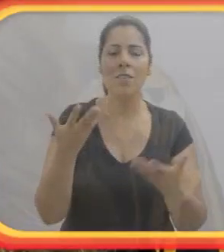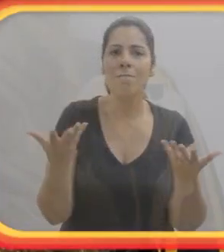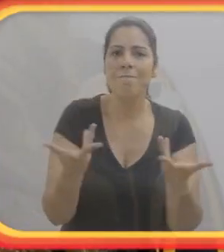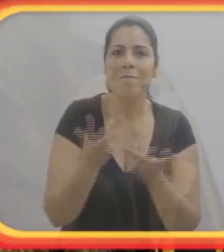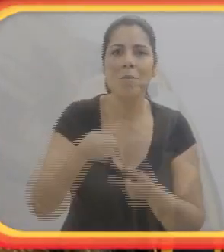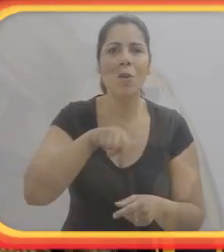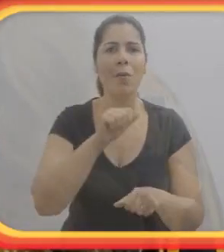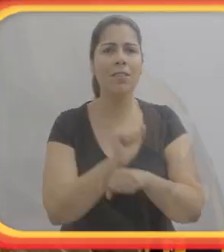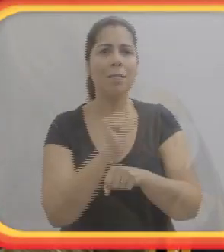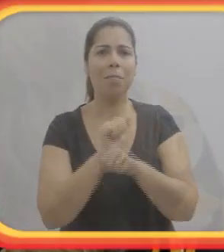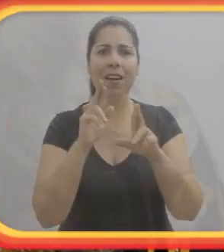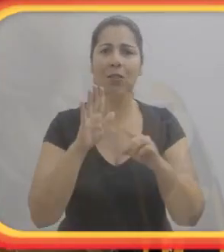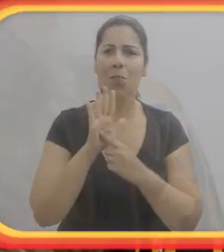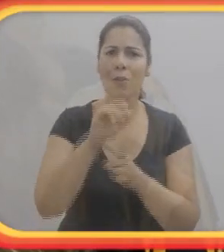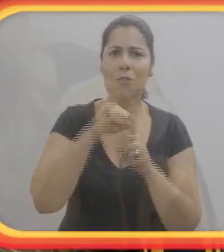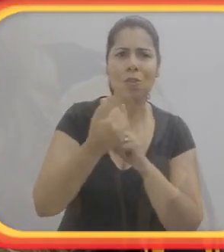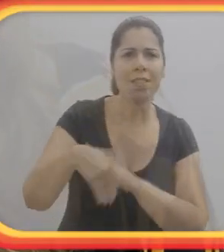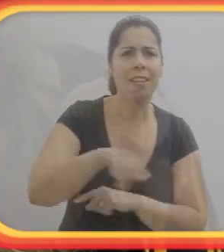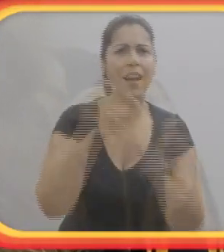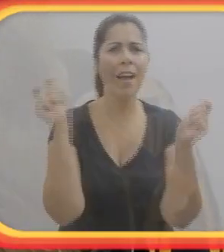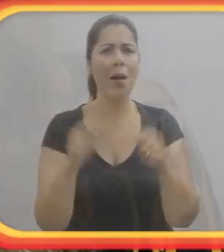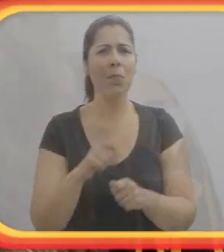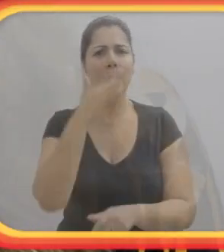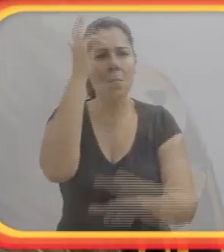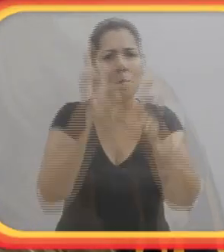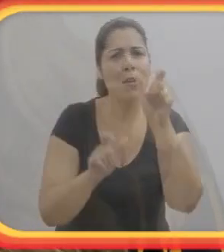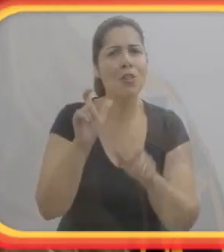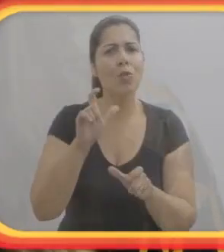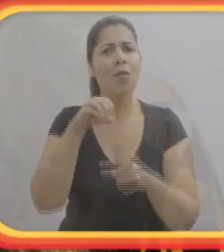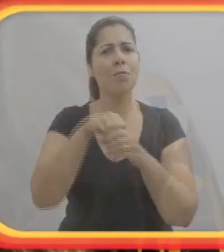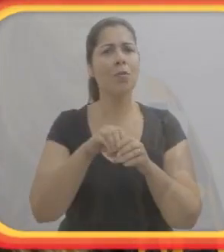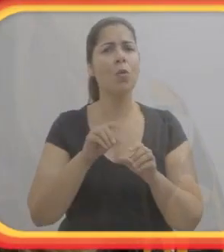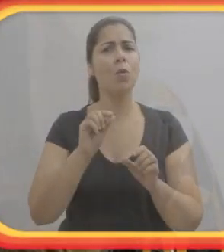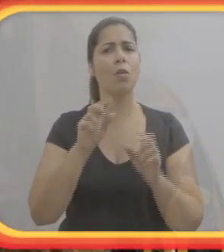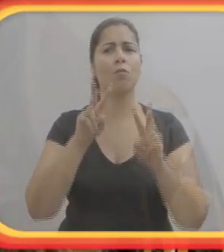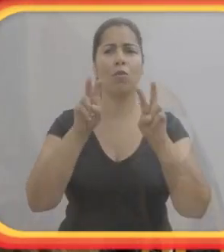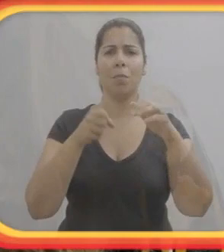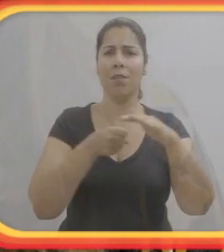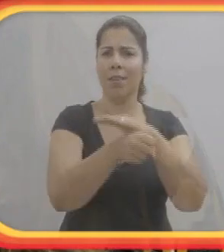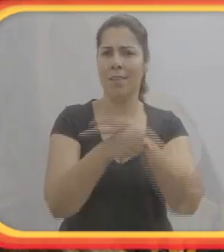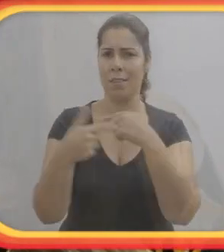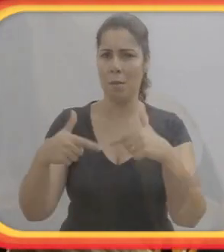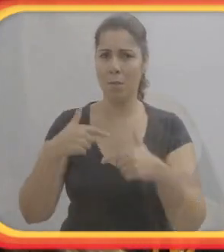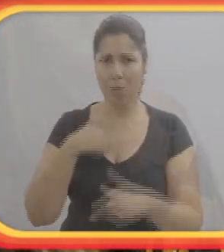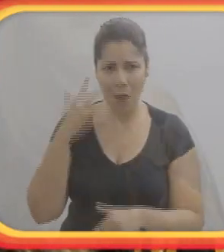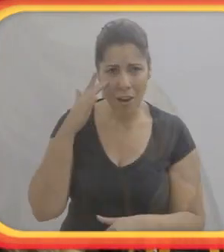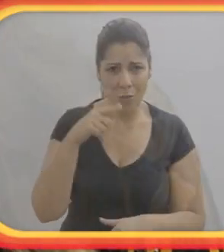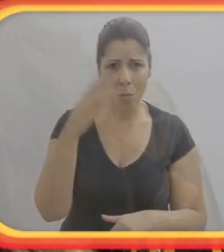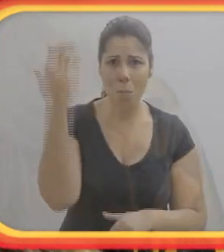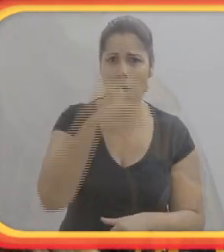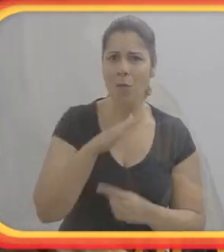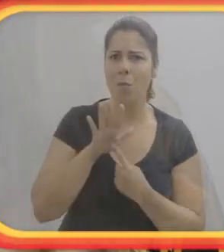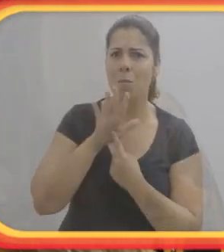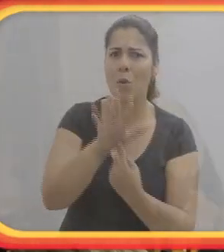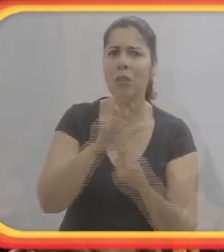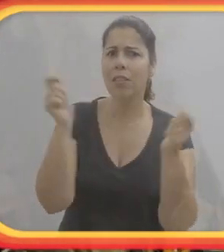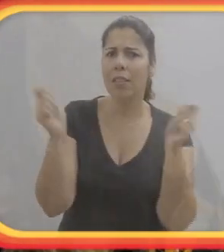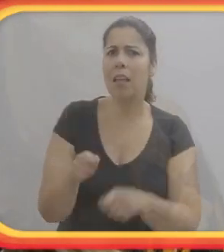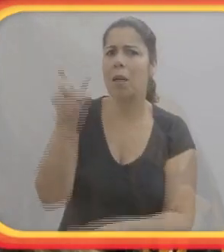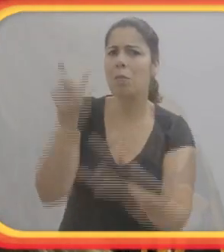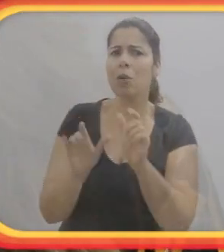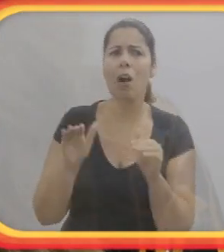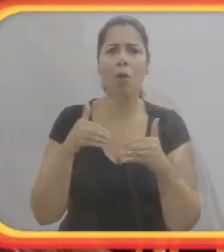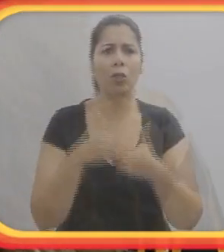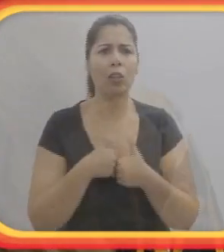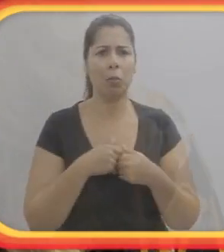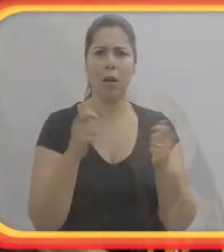nós, fonte de esperança, né? De mostrar para a sociedade, né? A capacidade, né? Que muitas